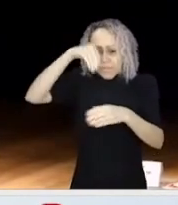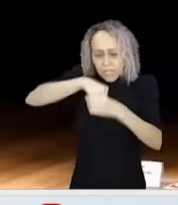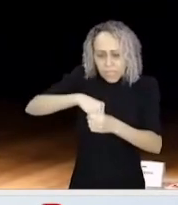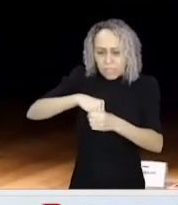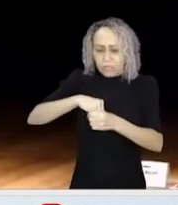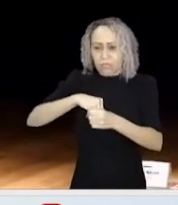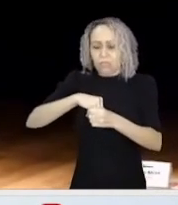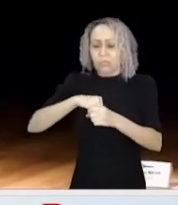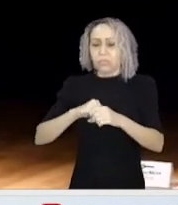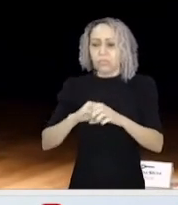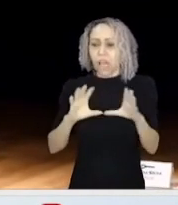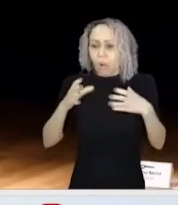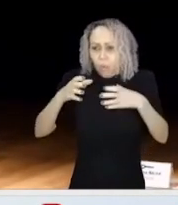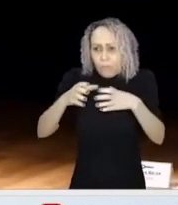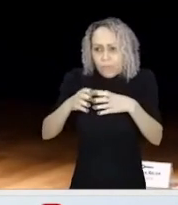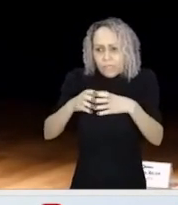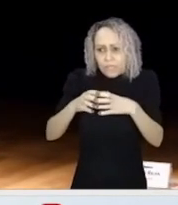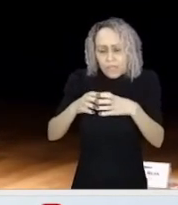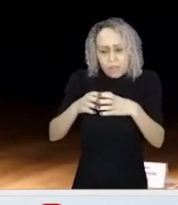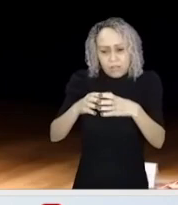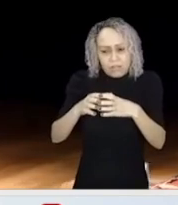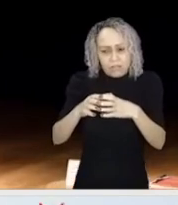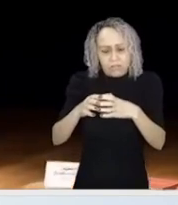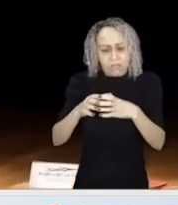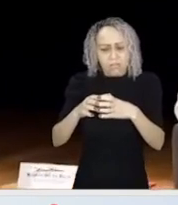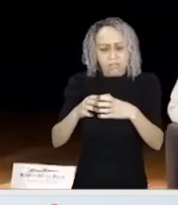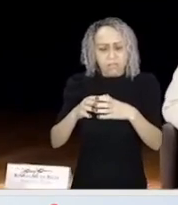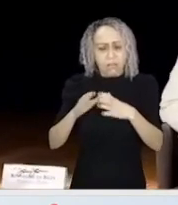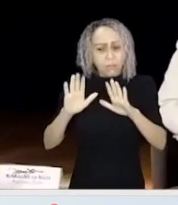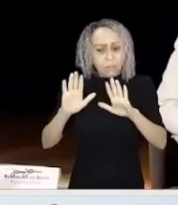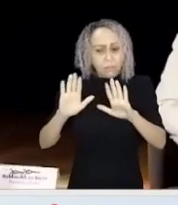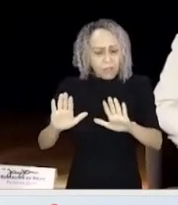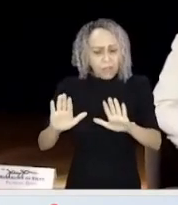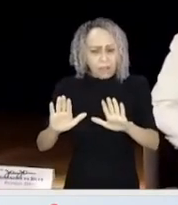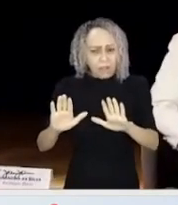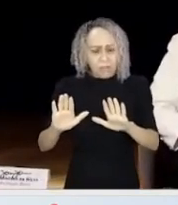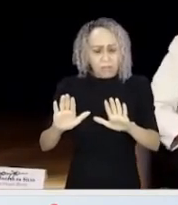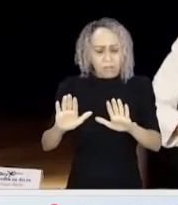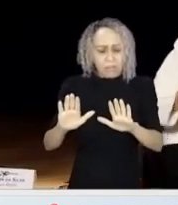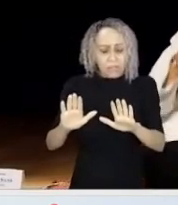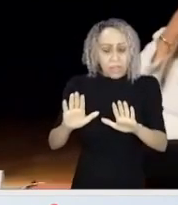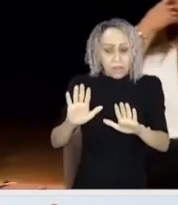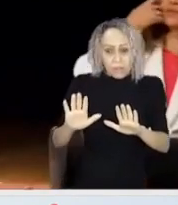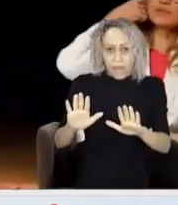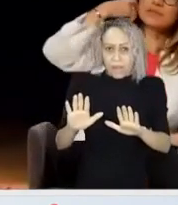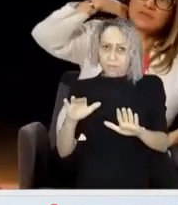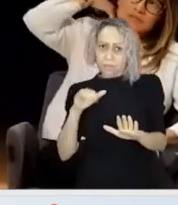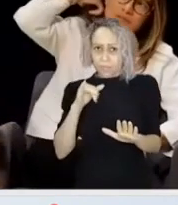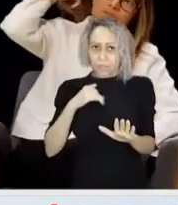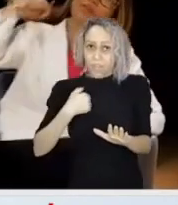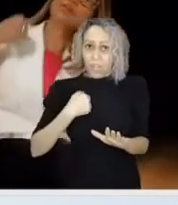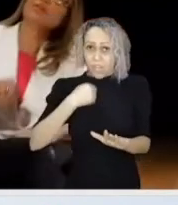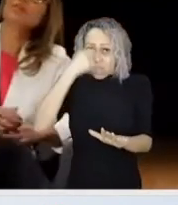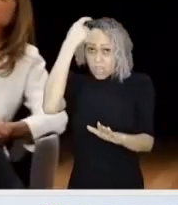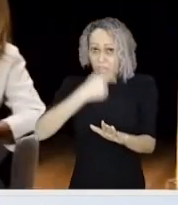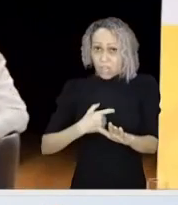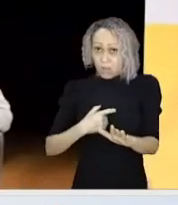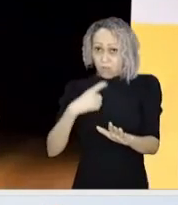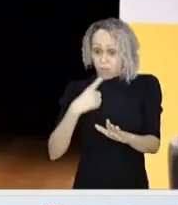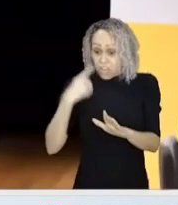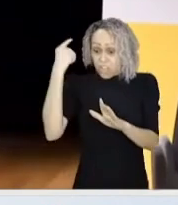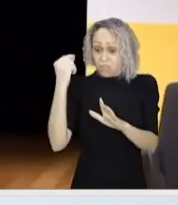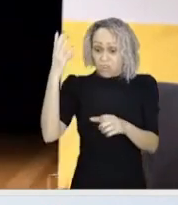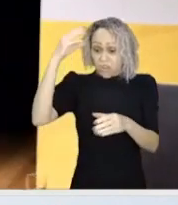mas se Ah. você coloca de novo o Covid em foco, entendeu? E começa a inventar um monte de coisa falando que tem um